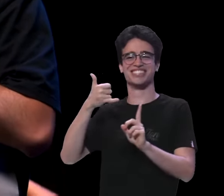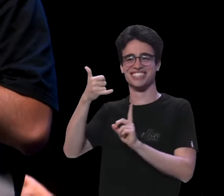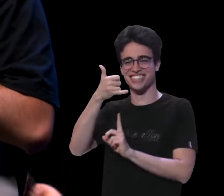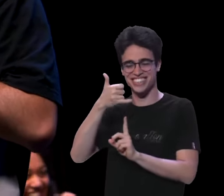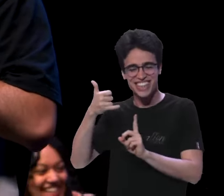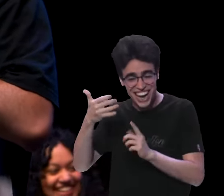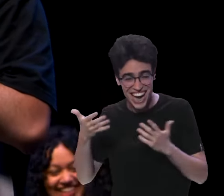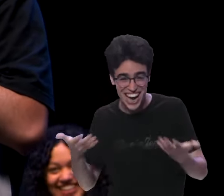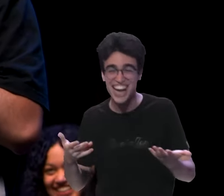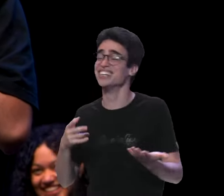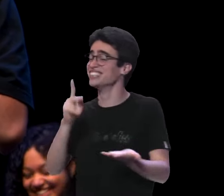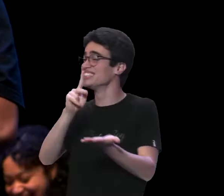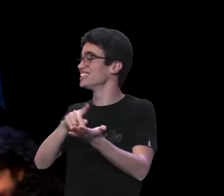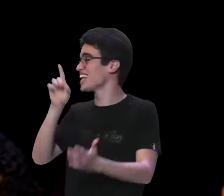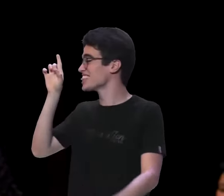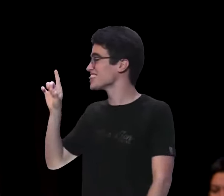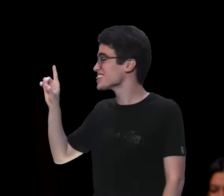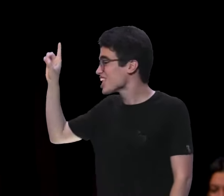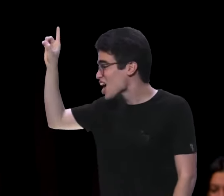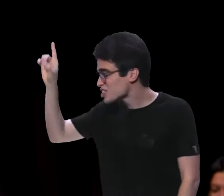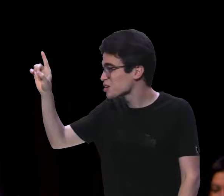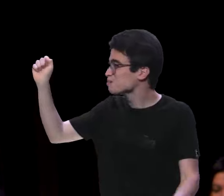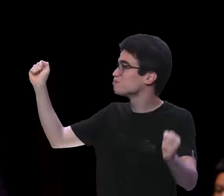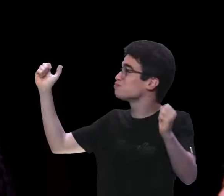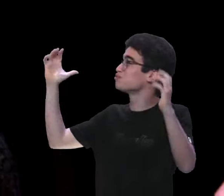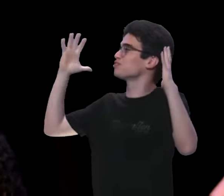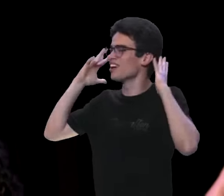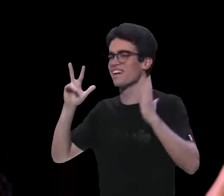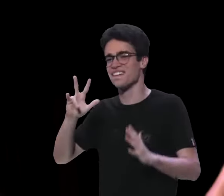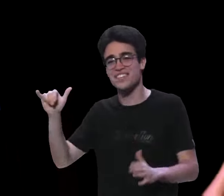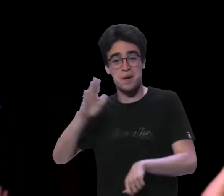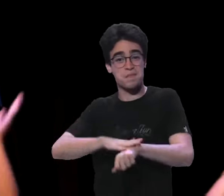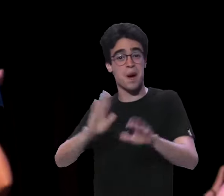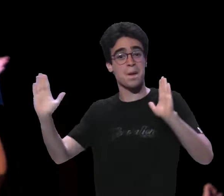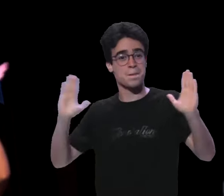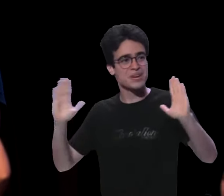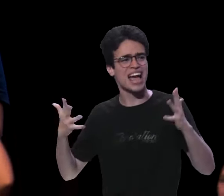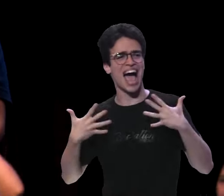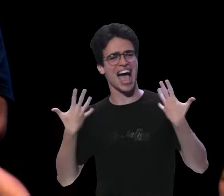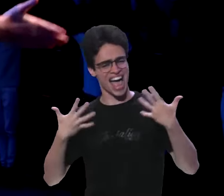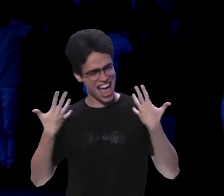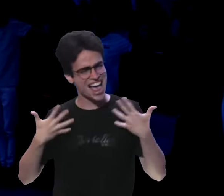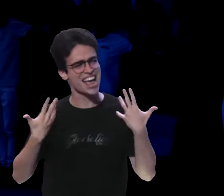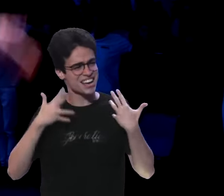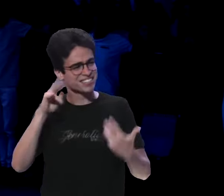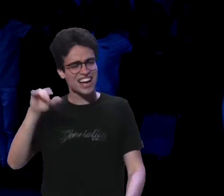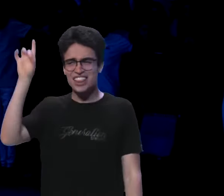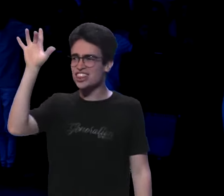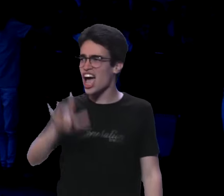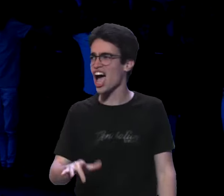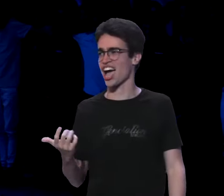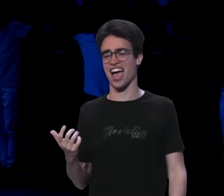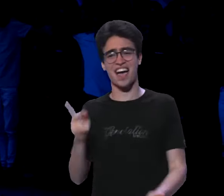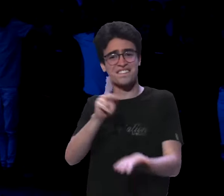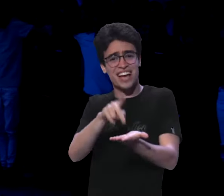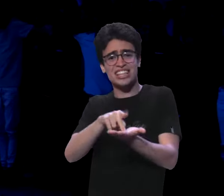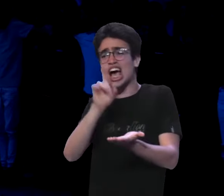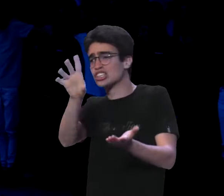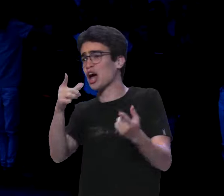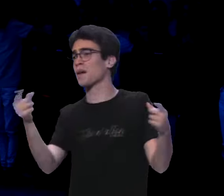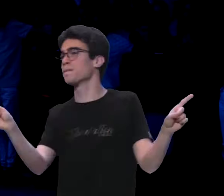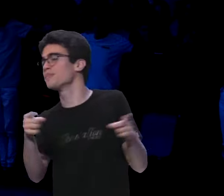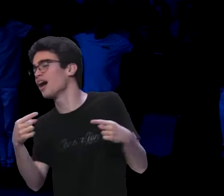E Deus vai nos visitar no meio da alegria. Deus não visita só em música